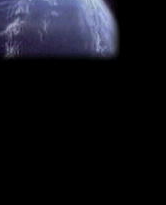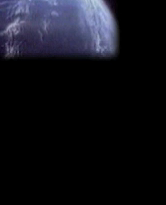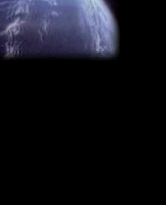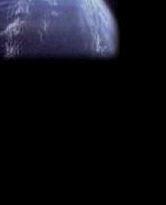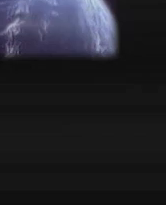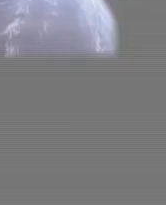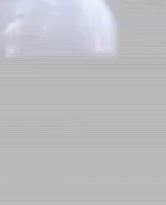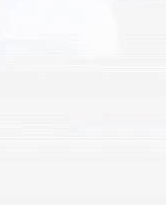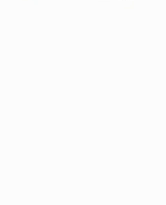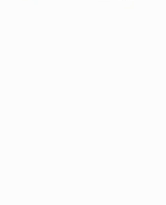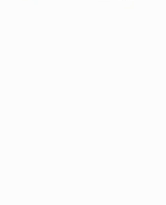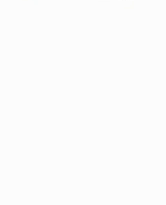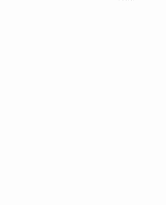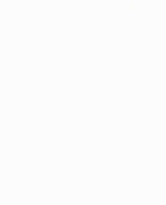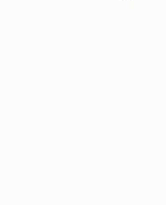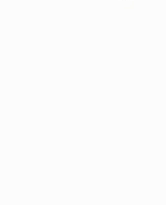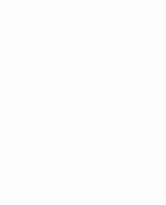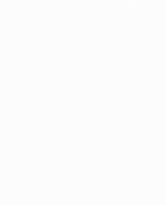Thank